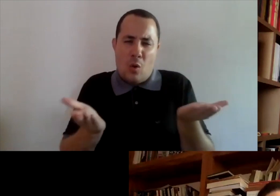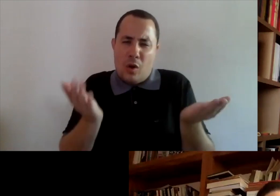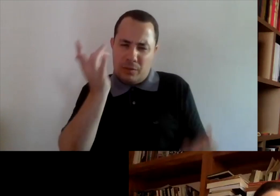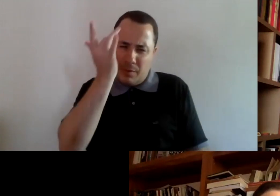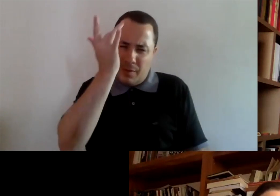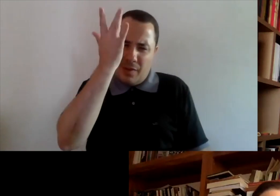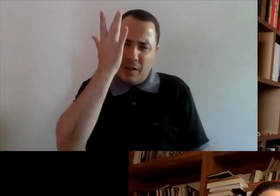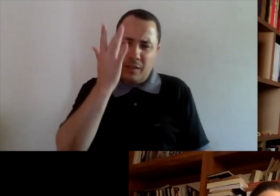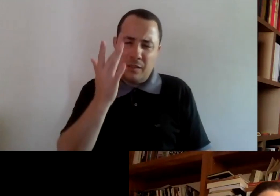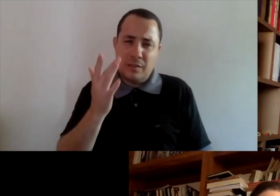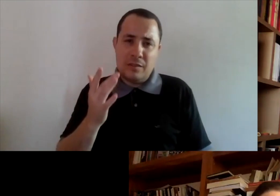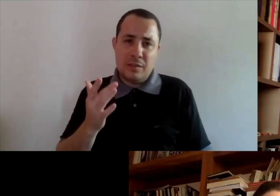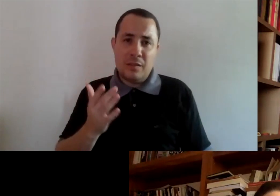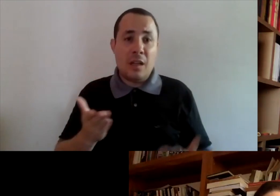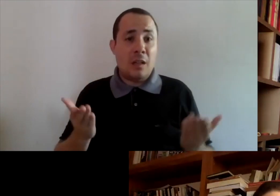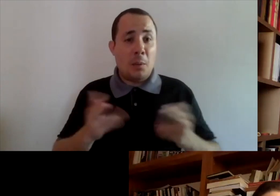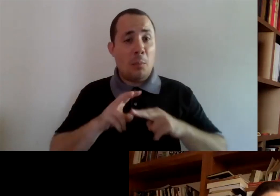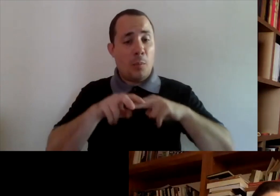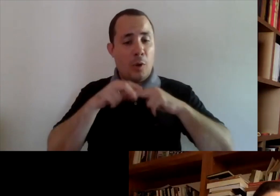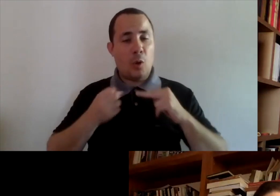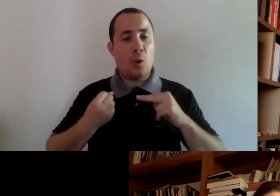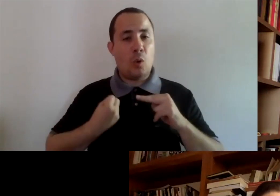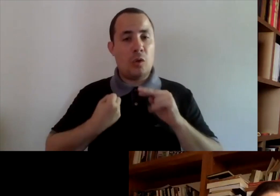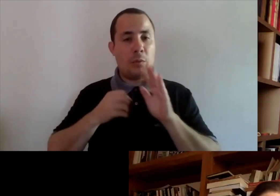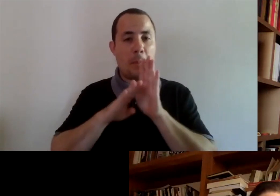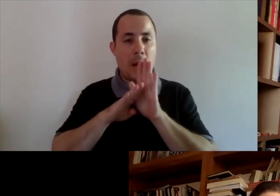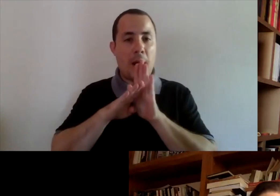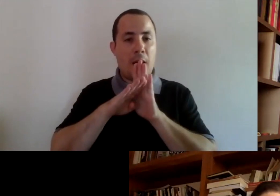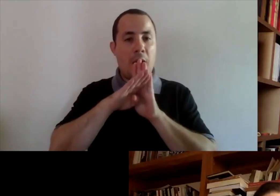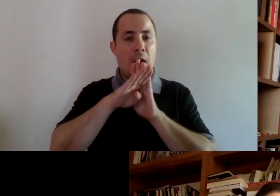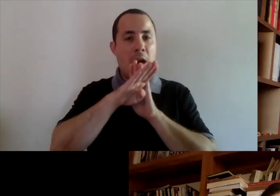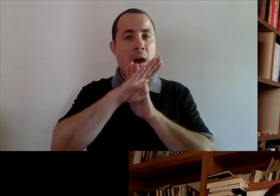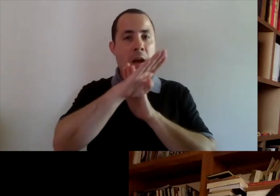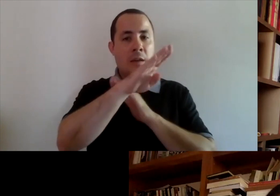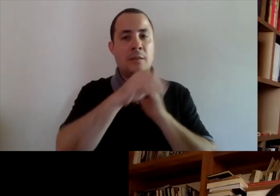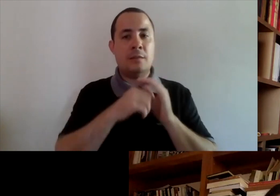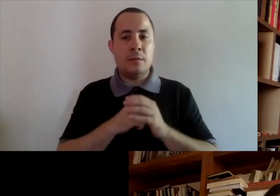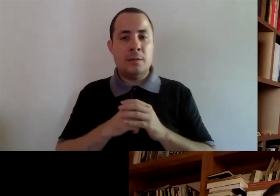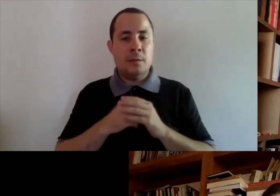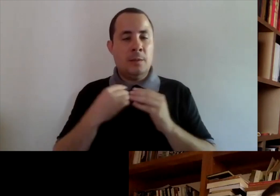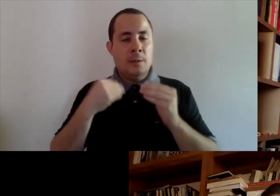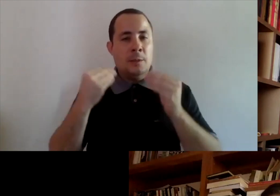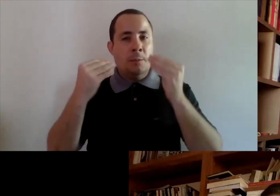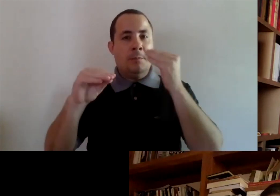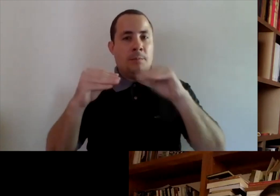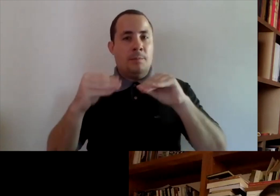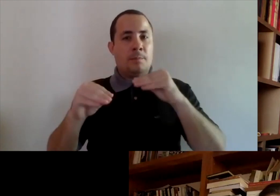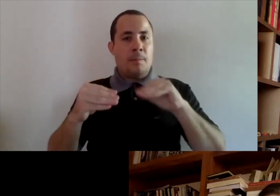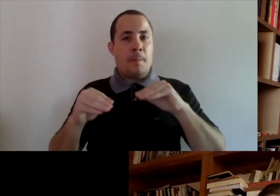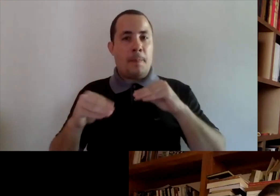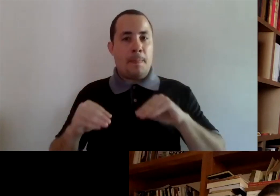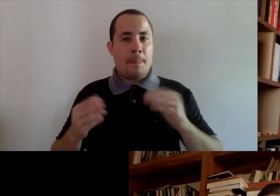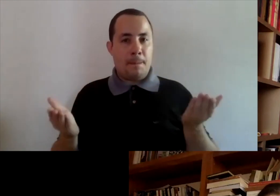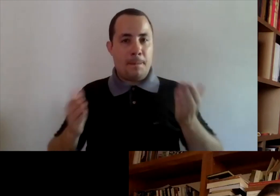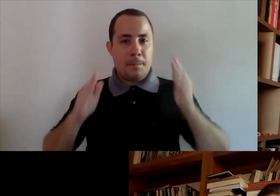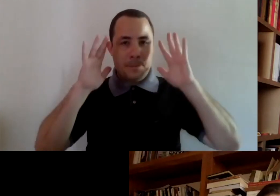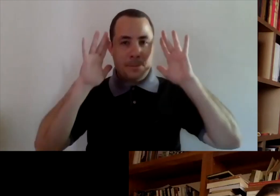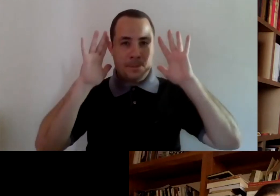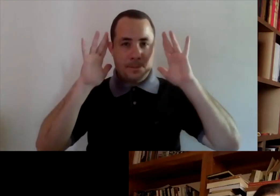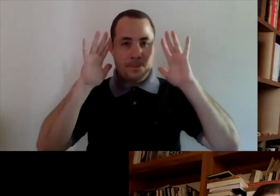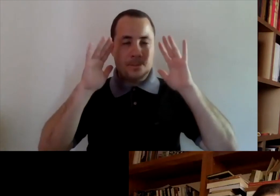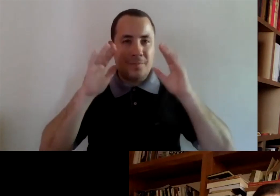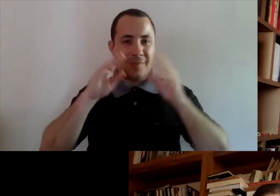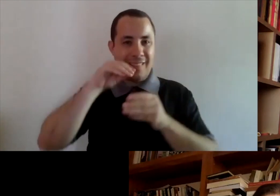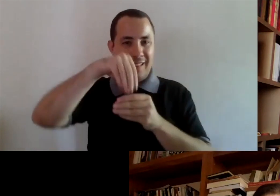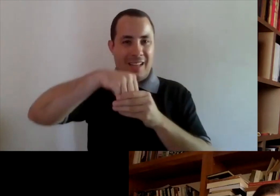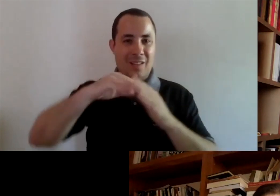Então você tem um número muito grande. Eu trouxe esses números mais para a gente ter uma ideia de pensar, como a gente está pensando aqui dentro do sistema de